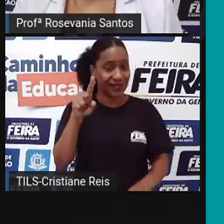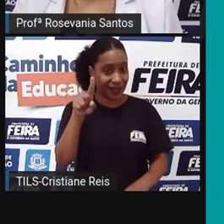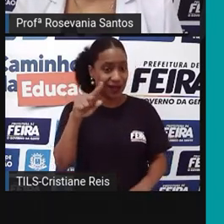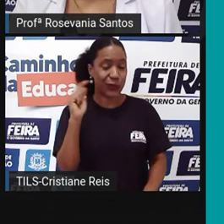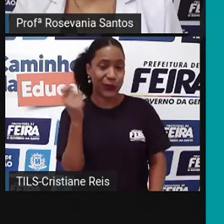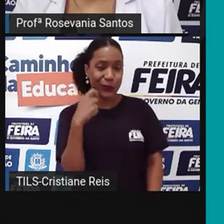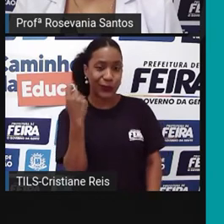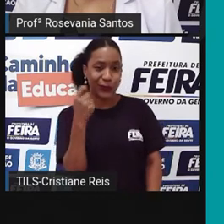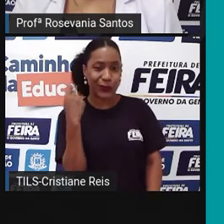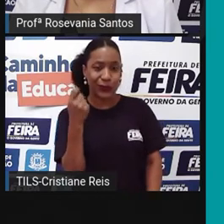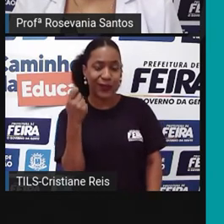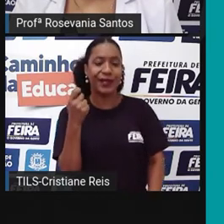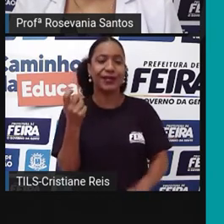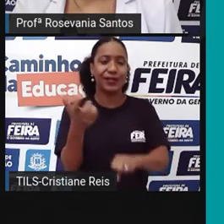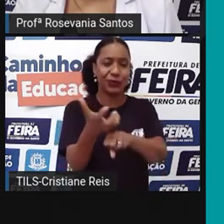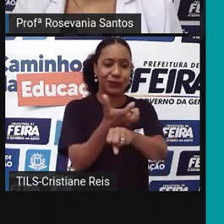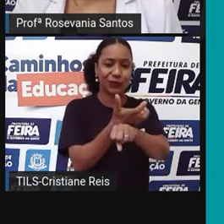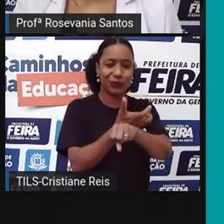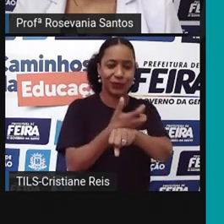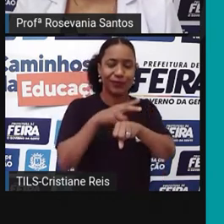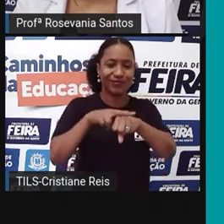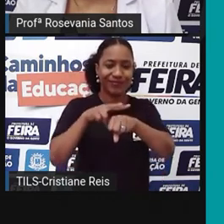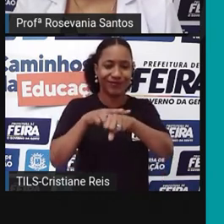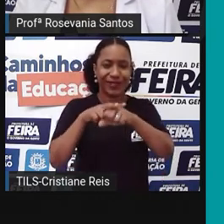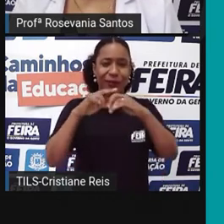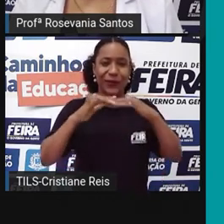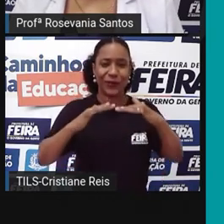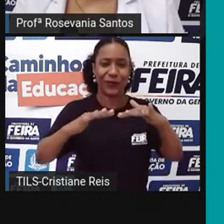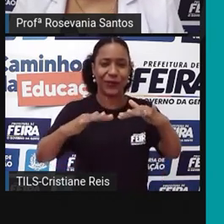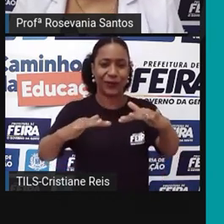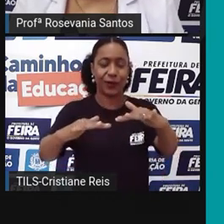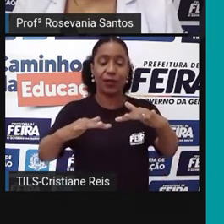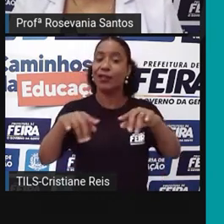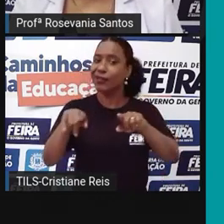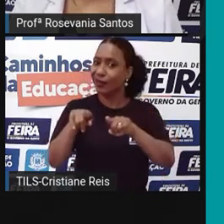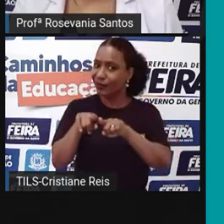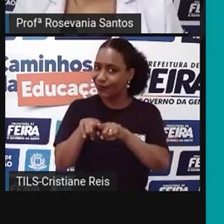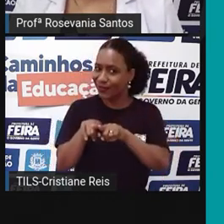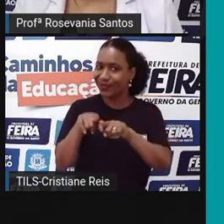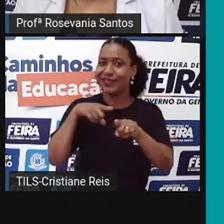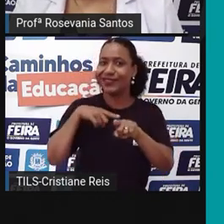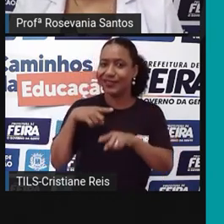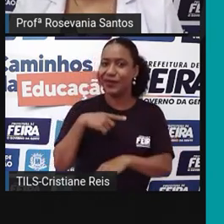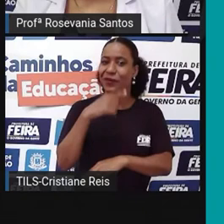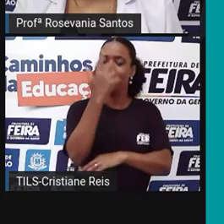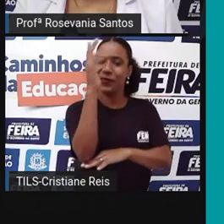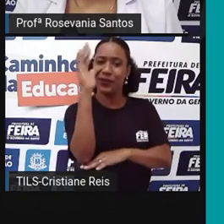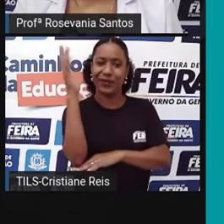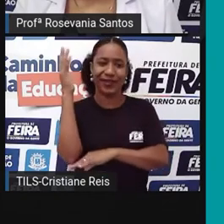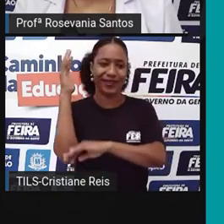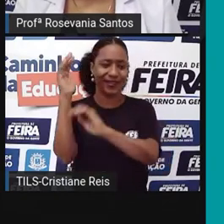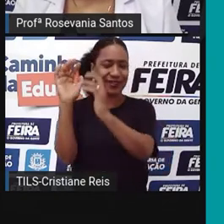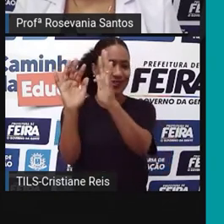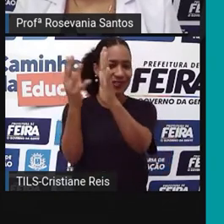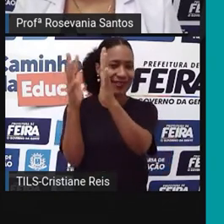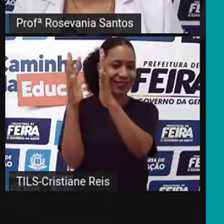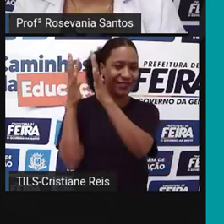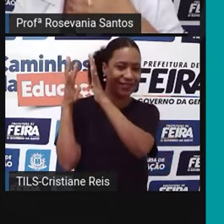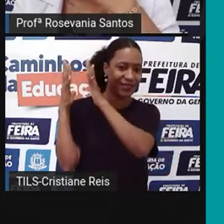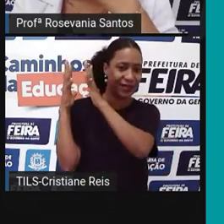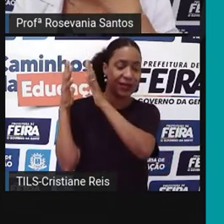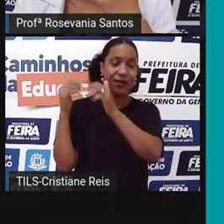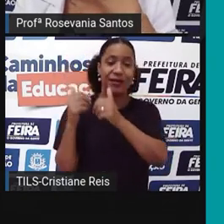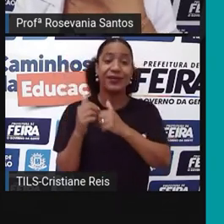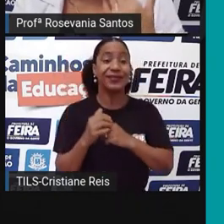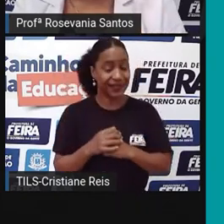que são os pampas. E a Mata Atlântica. É claro, gente, que a gente falando aqui, né,